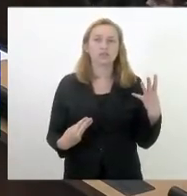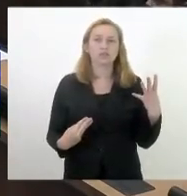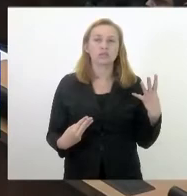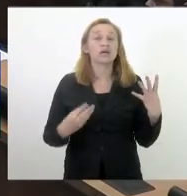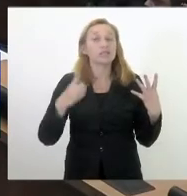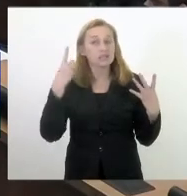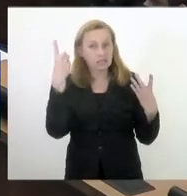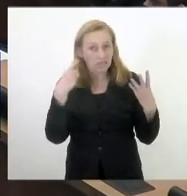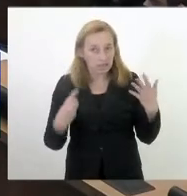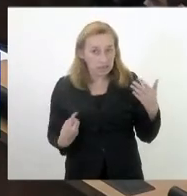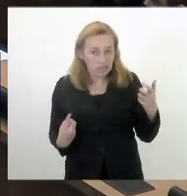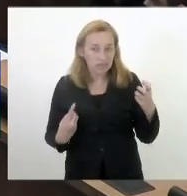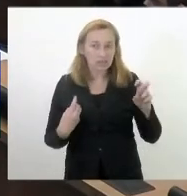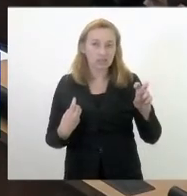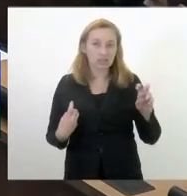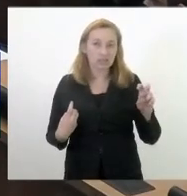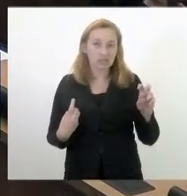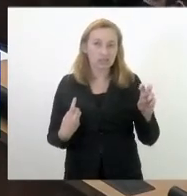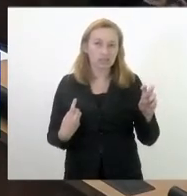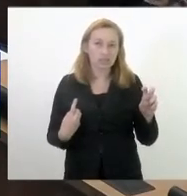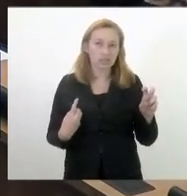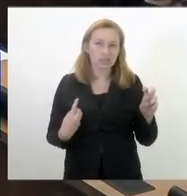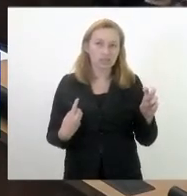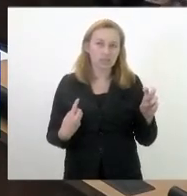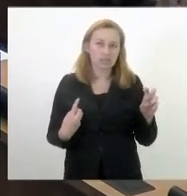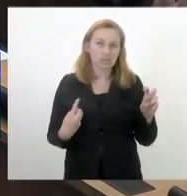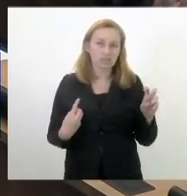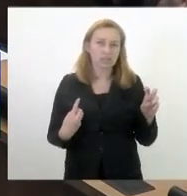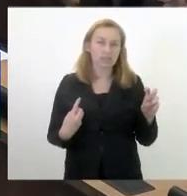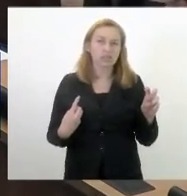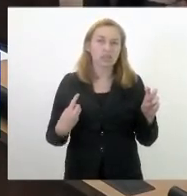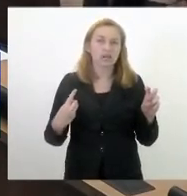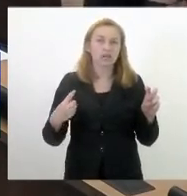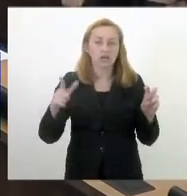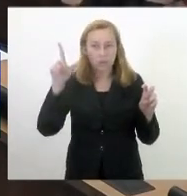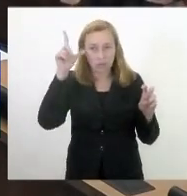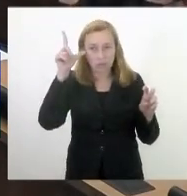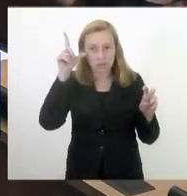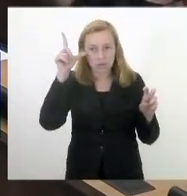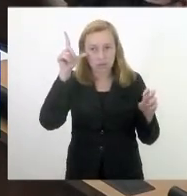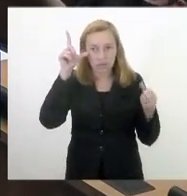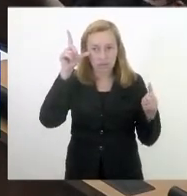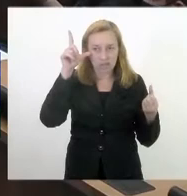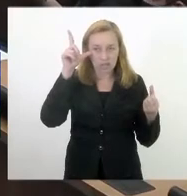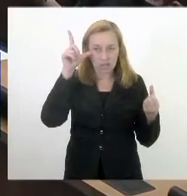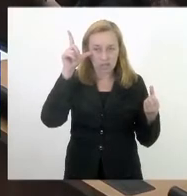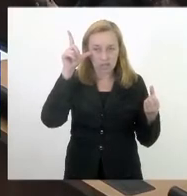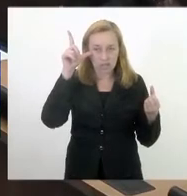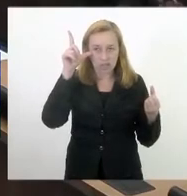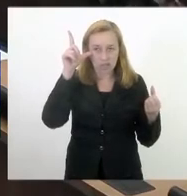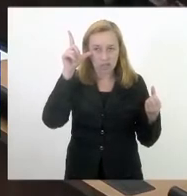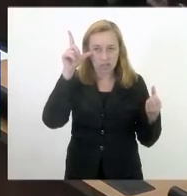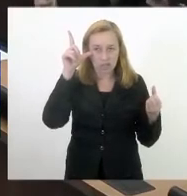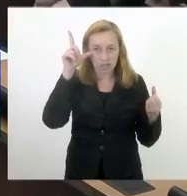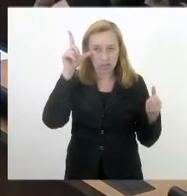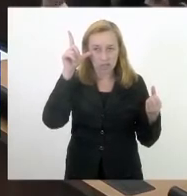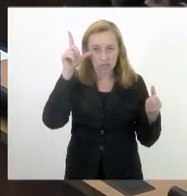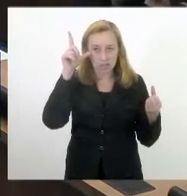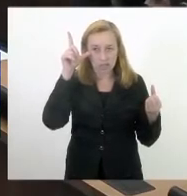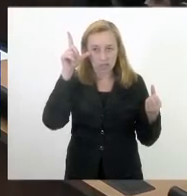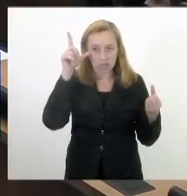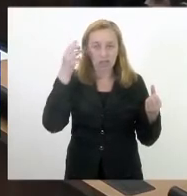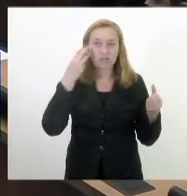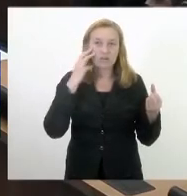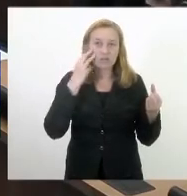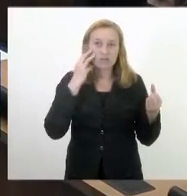Dani. Carlos, um instante. Mônica, Lucinha, Valdec, Dani